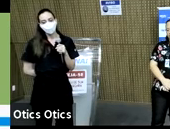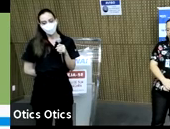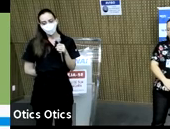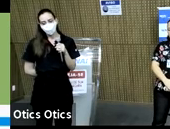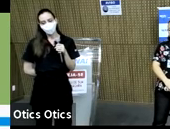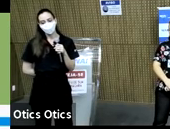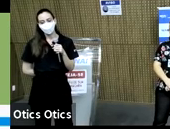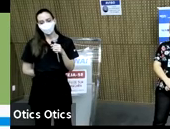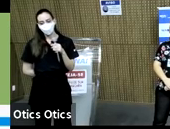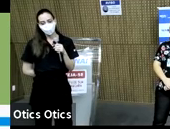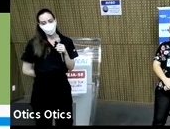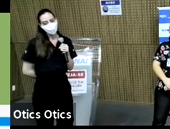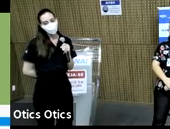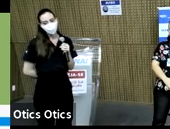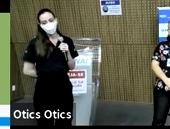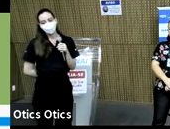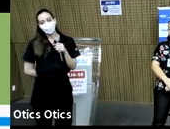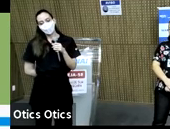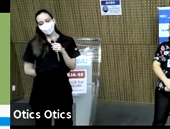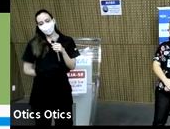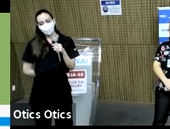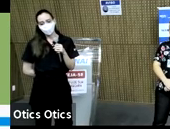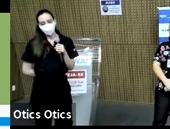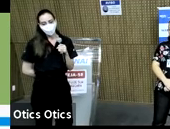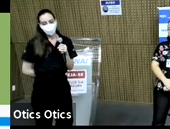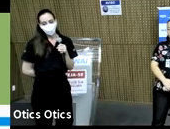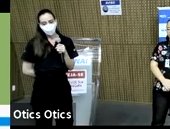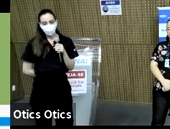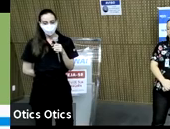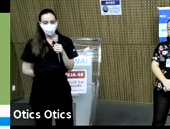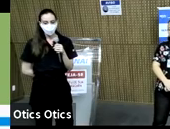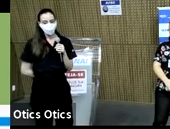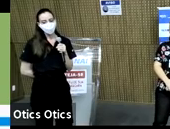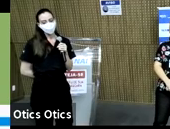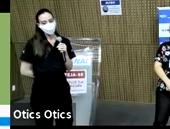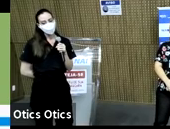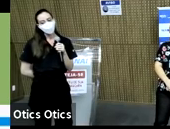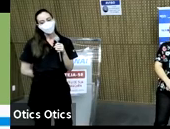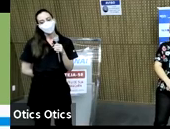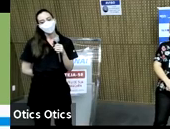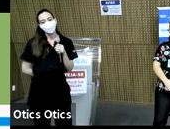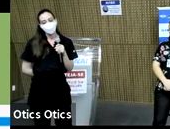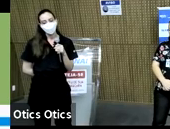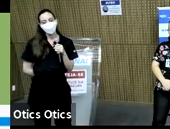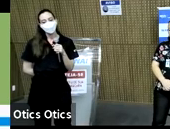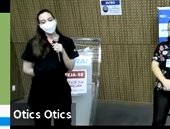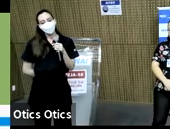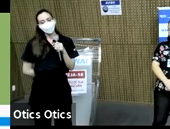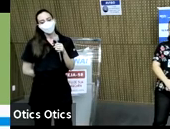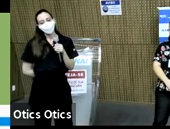de cadastro está sendo trabalhado, então 50% dos hipertensos cadastrados,